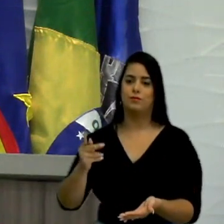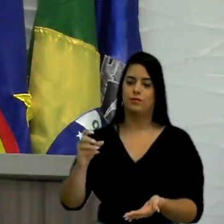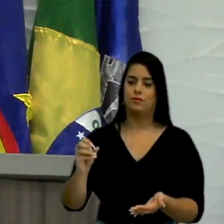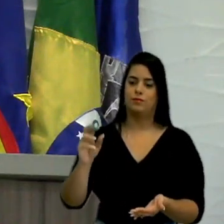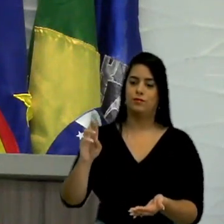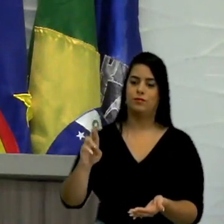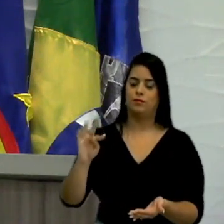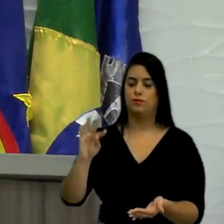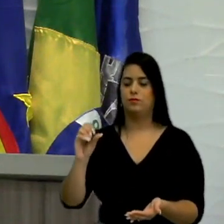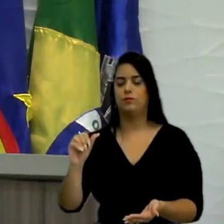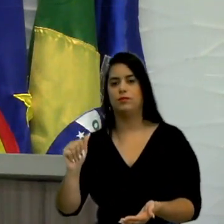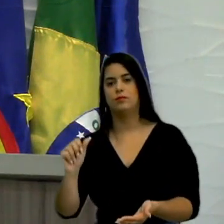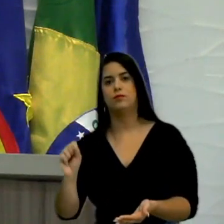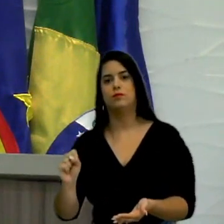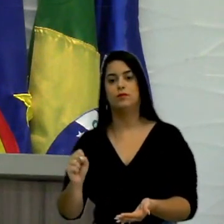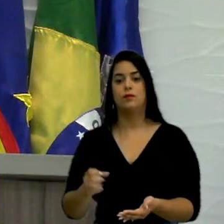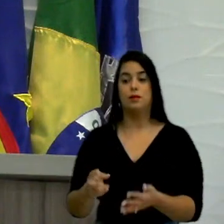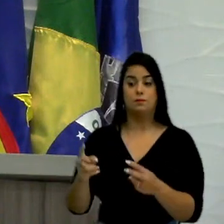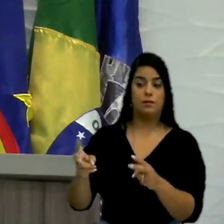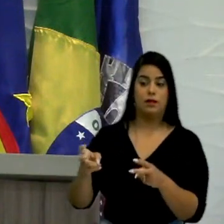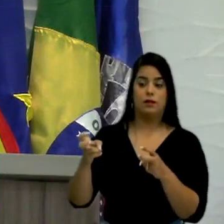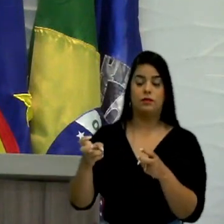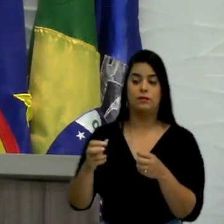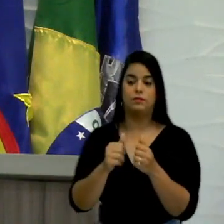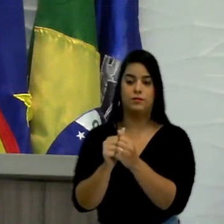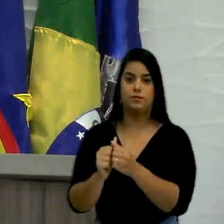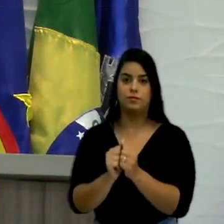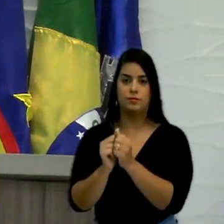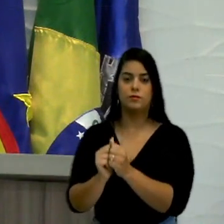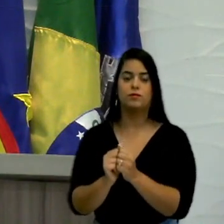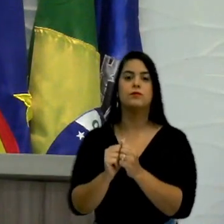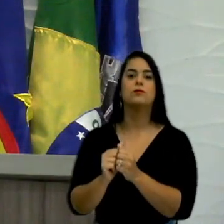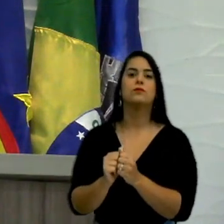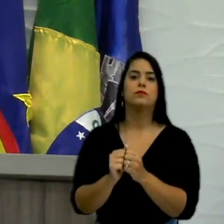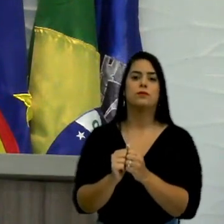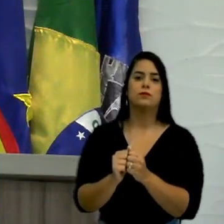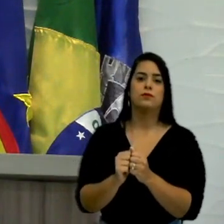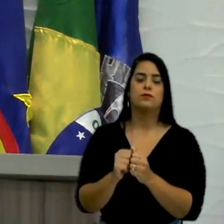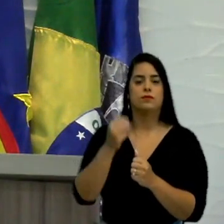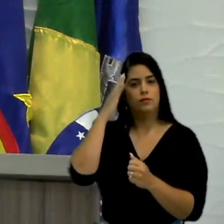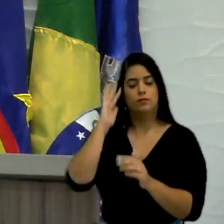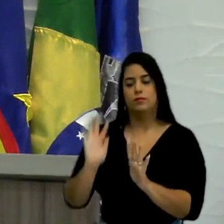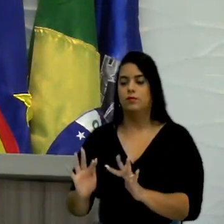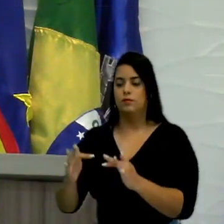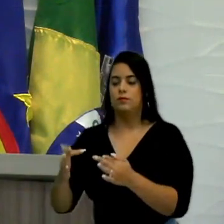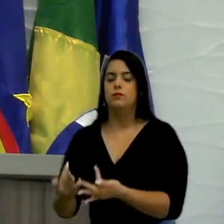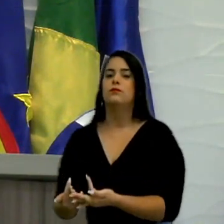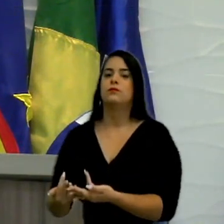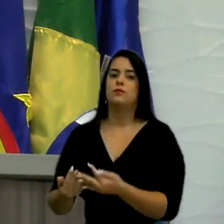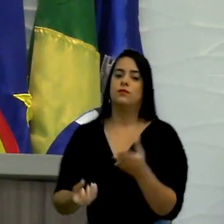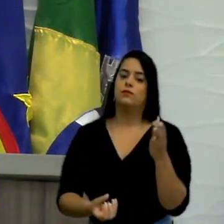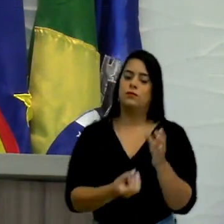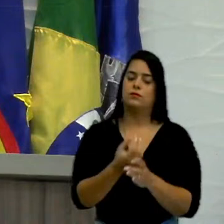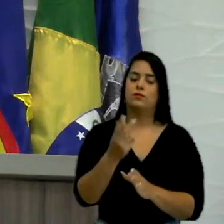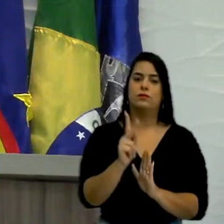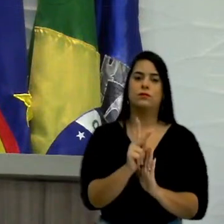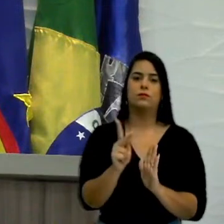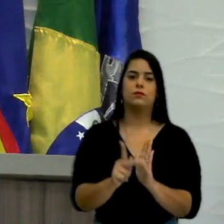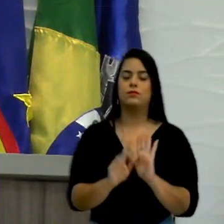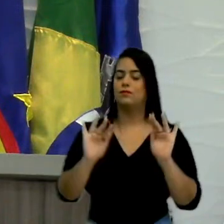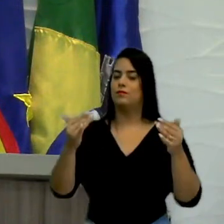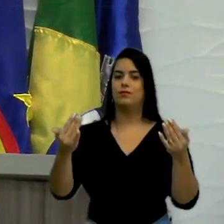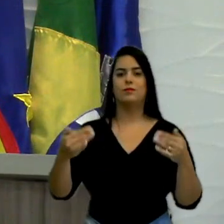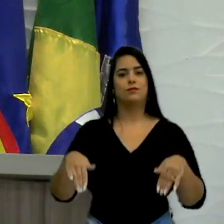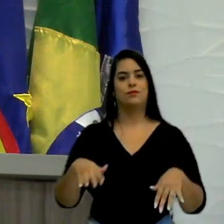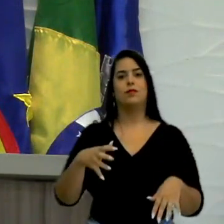estar acompanhando de perto todo o processo de capacitação das famílias e implantação do projeto. Finalizo aqui